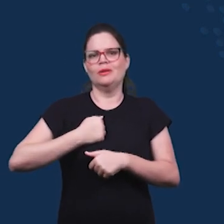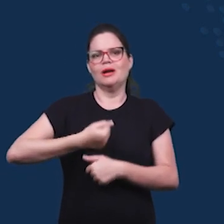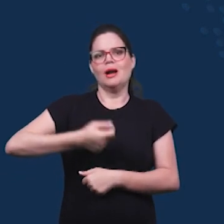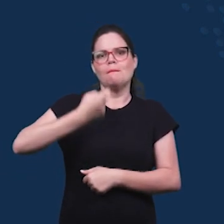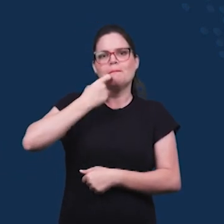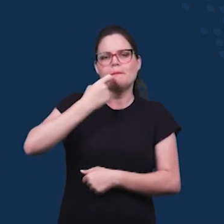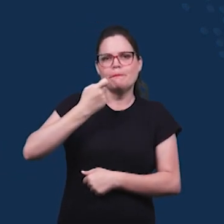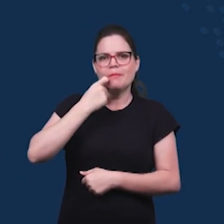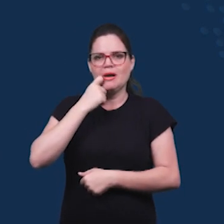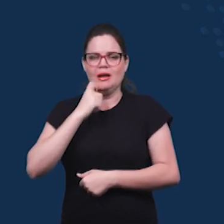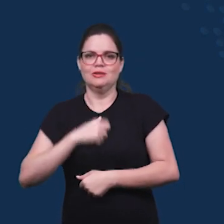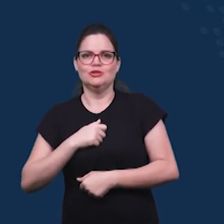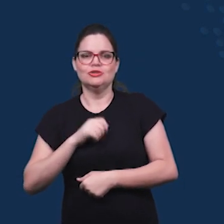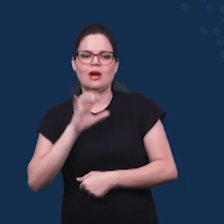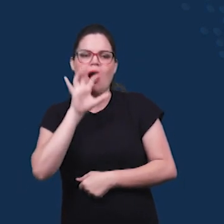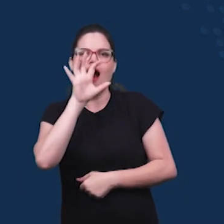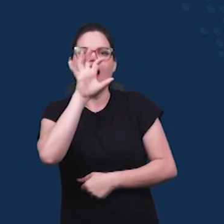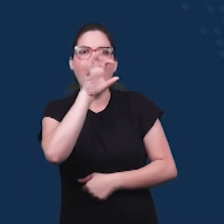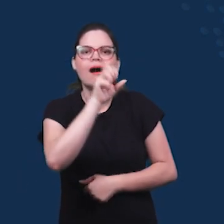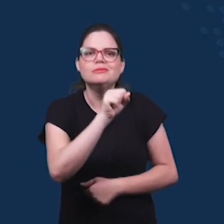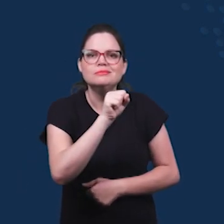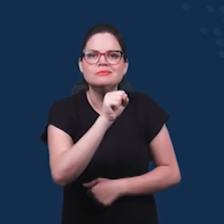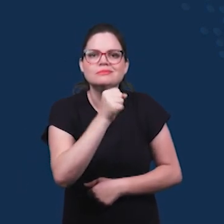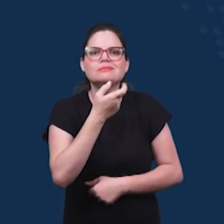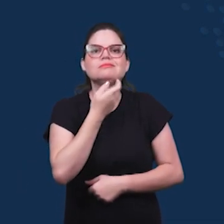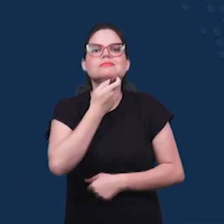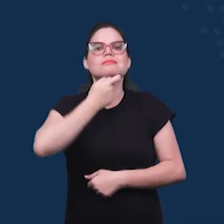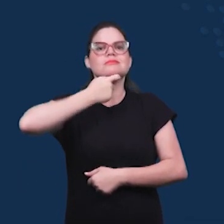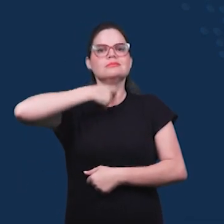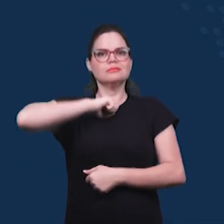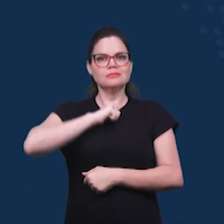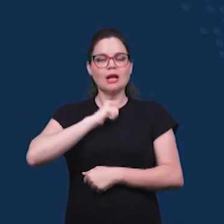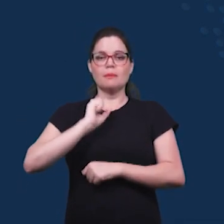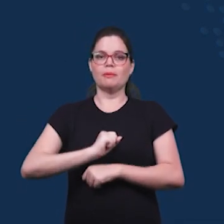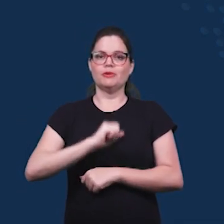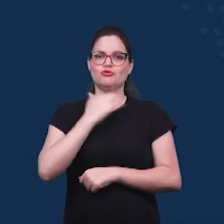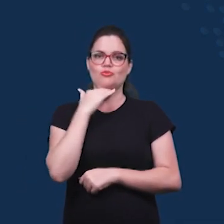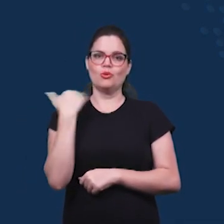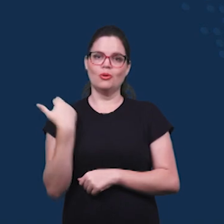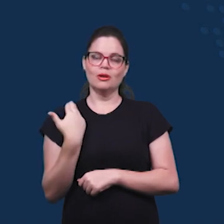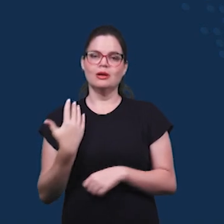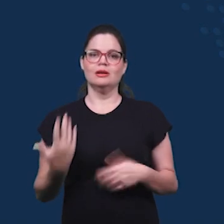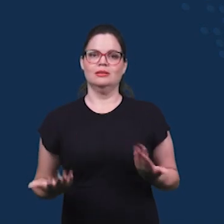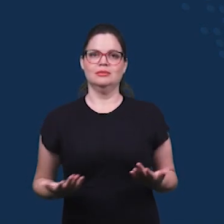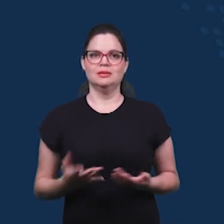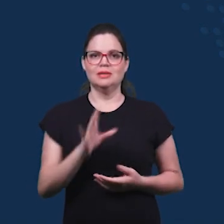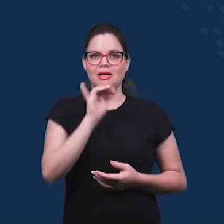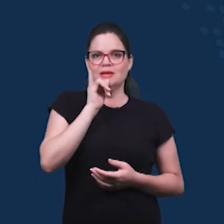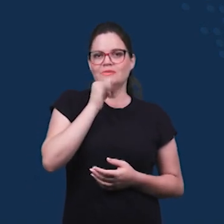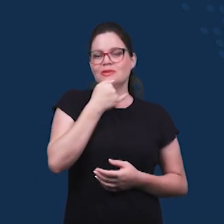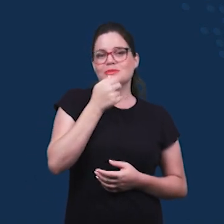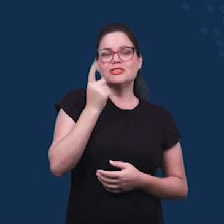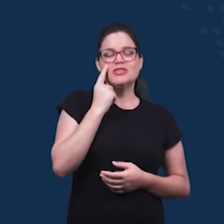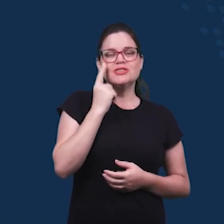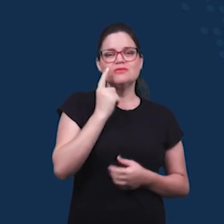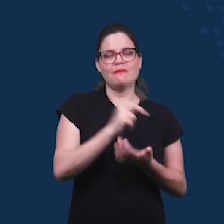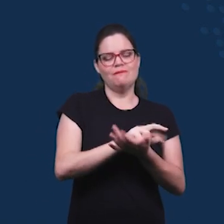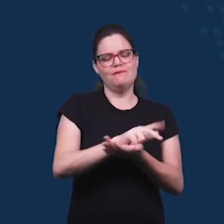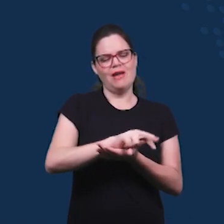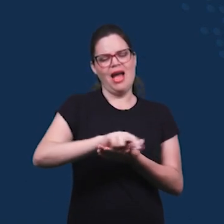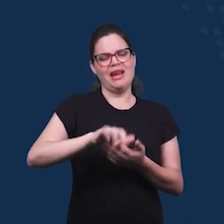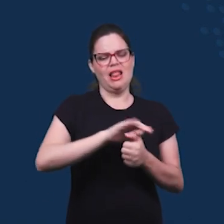levando à morte. Por exemplo, é muito comum, infelizmente, nós encontrarmos tartarugas mortas